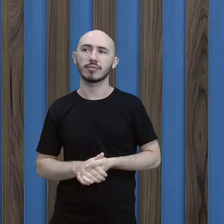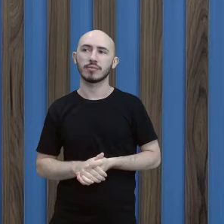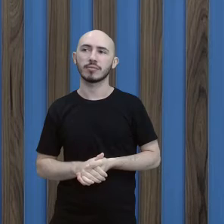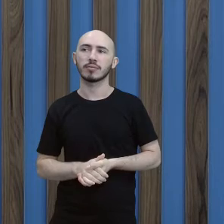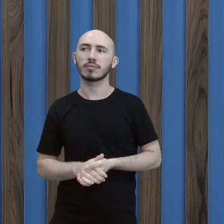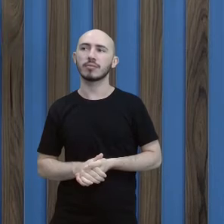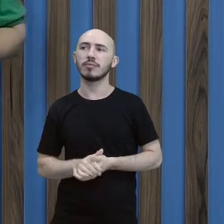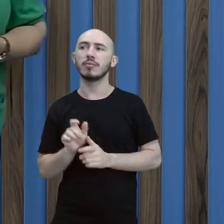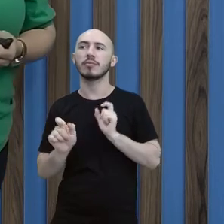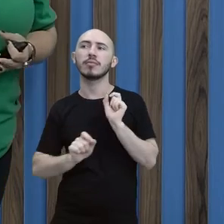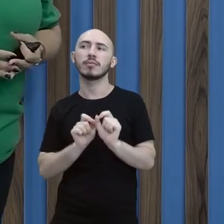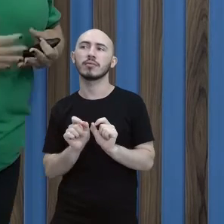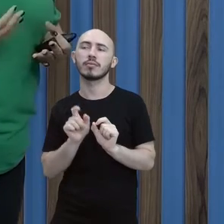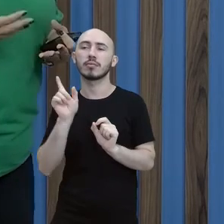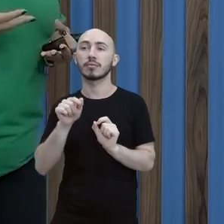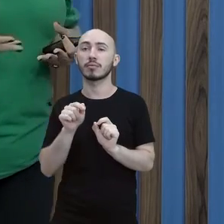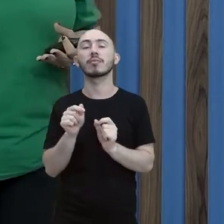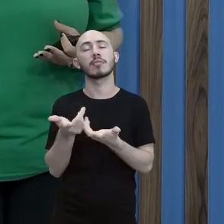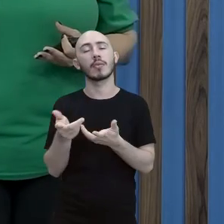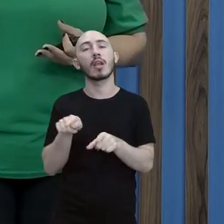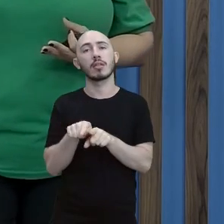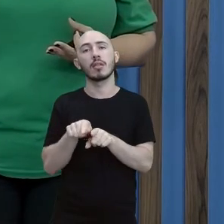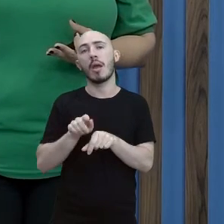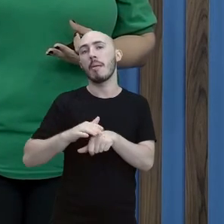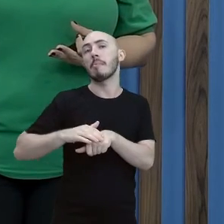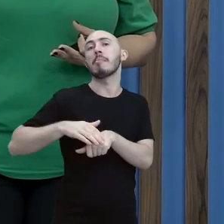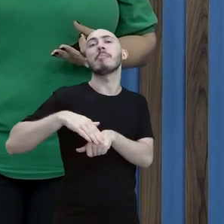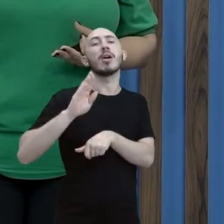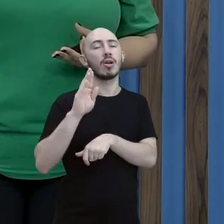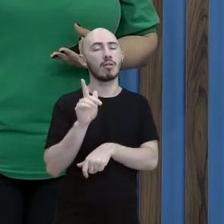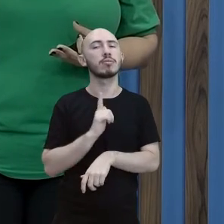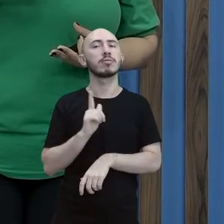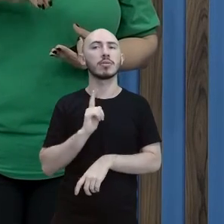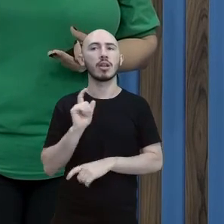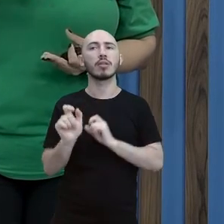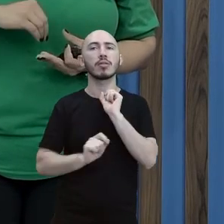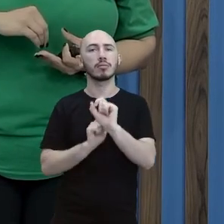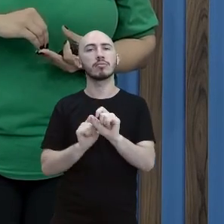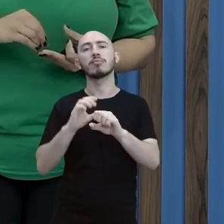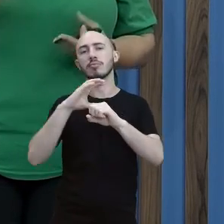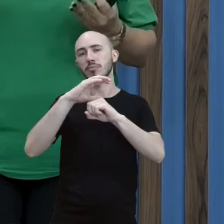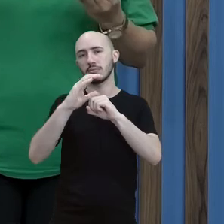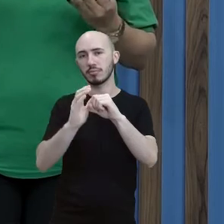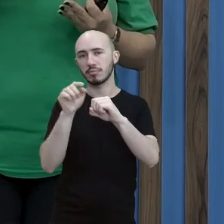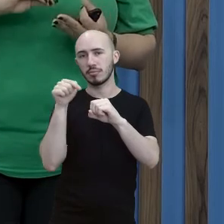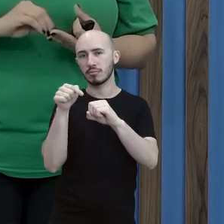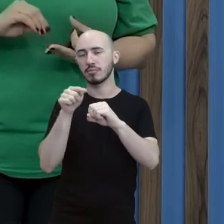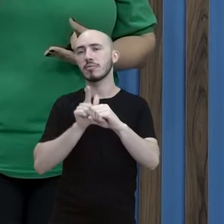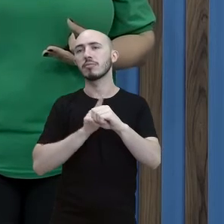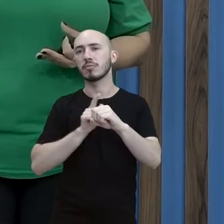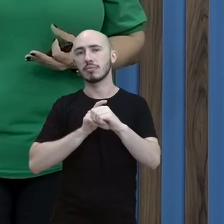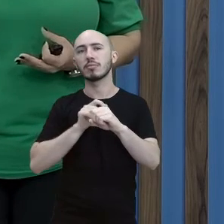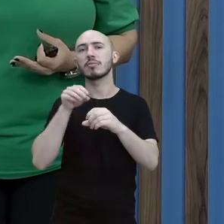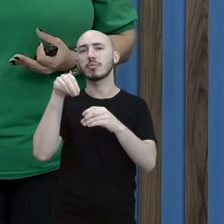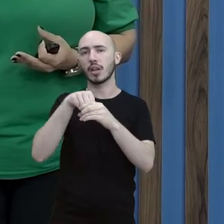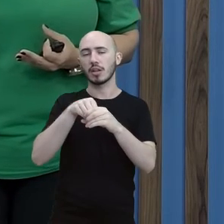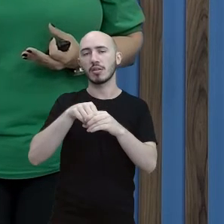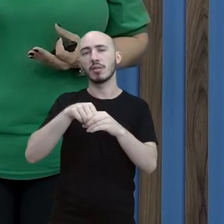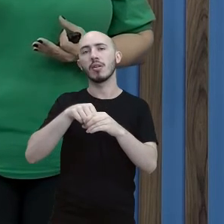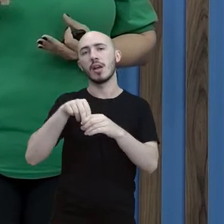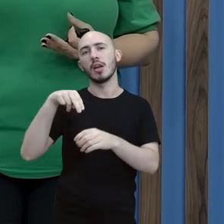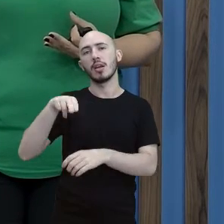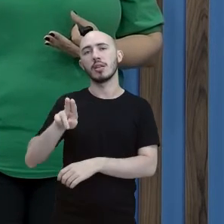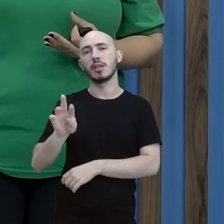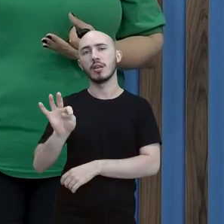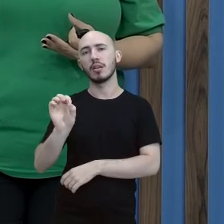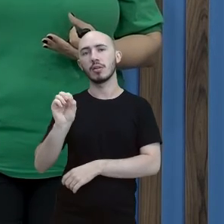a maior massa, né, dentro desse átomo. Está onde? No núcleo, onde tem os nêutrons e os prótons,